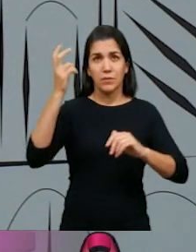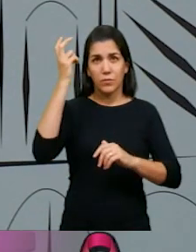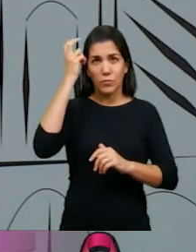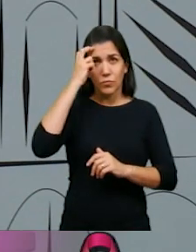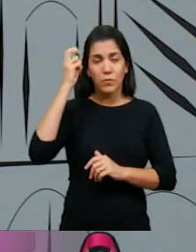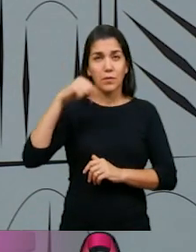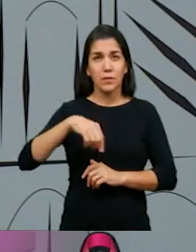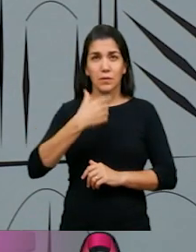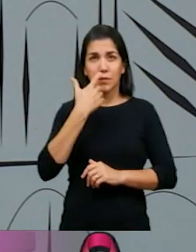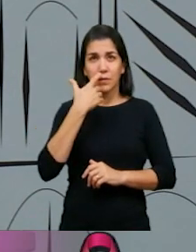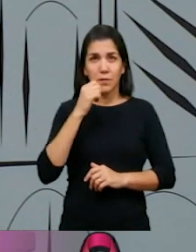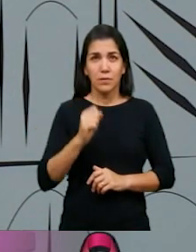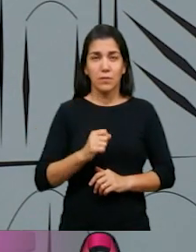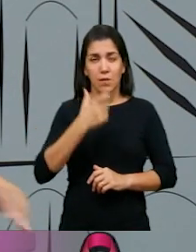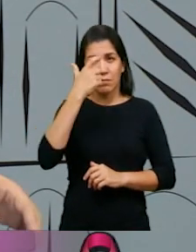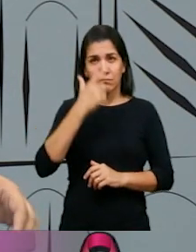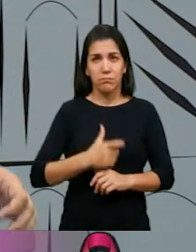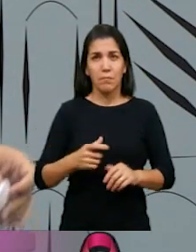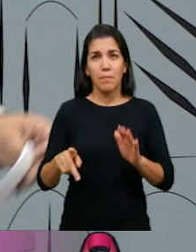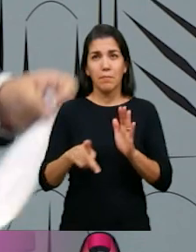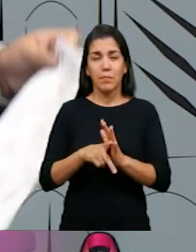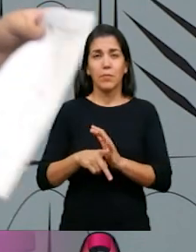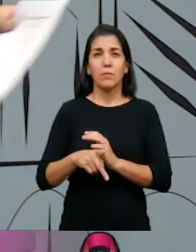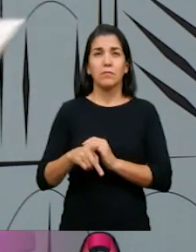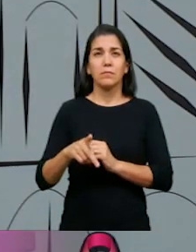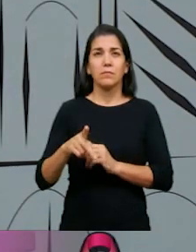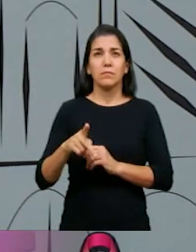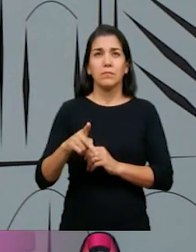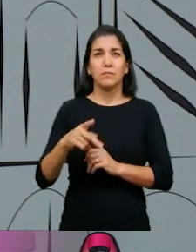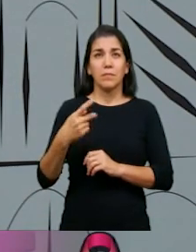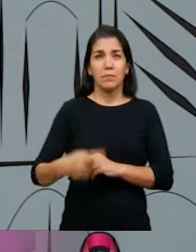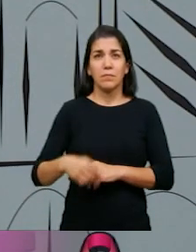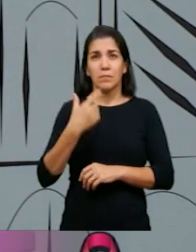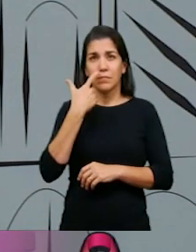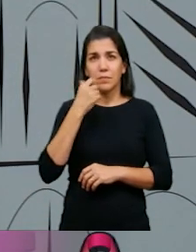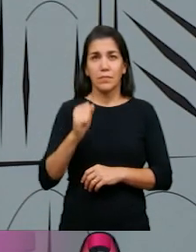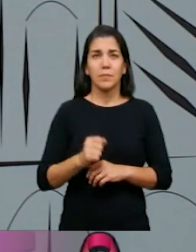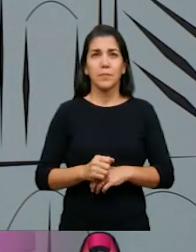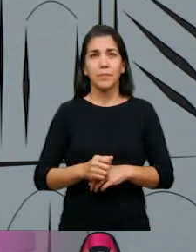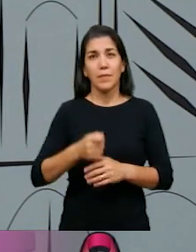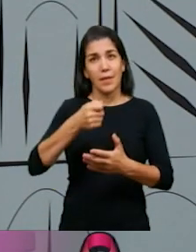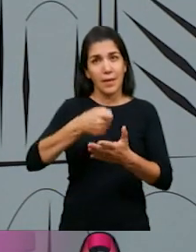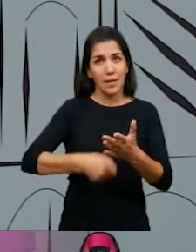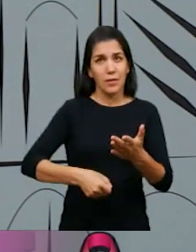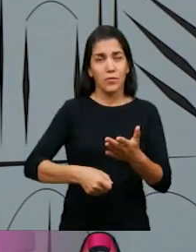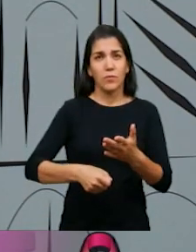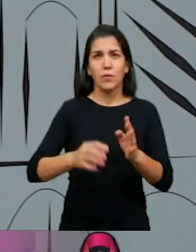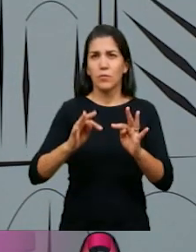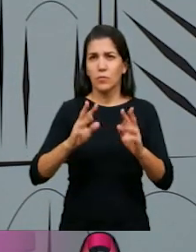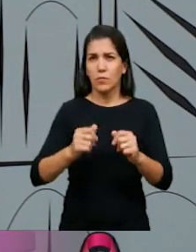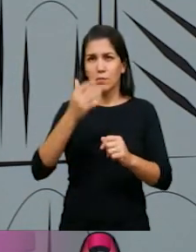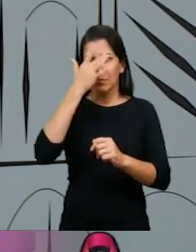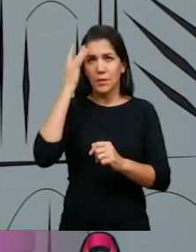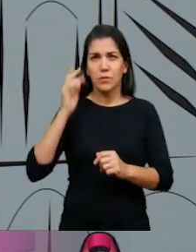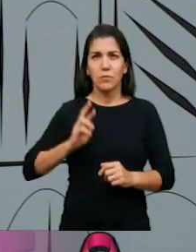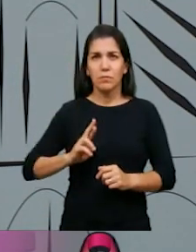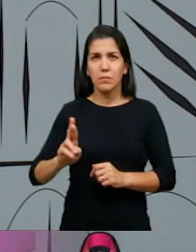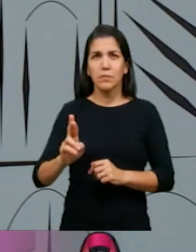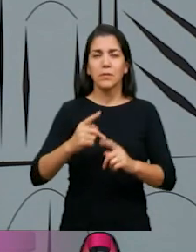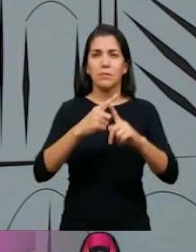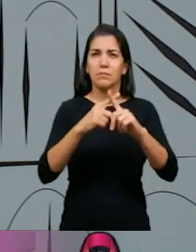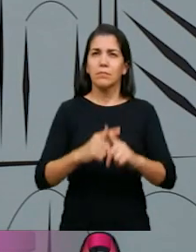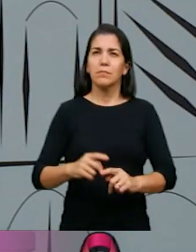a identidade do nosso município. Lá no evento, nós tivemos a assinatura simbólica de todos os representantes de